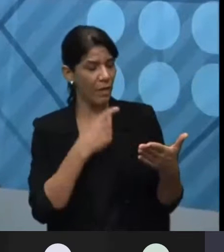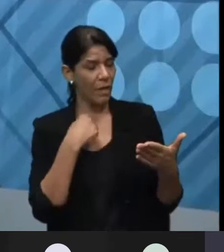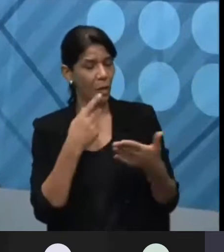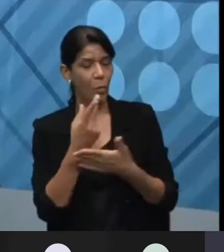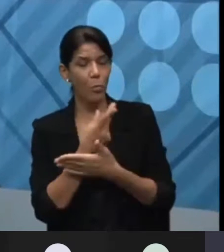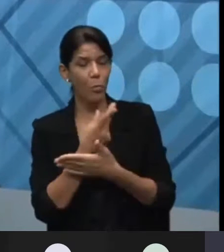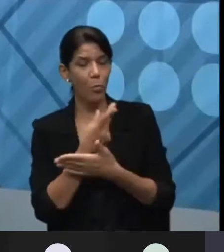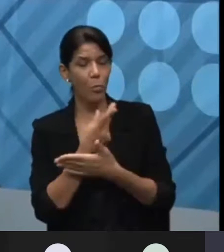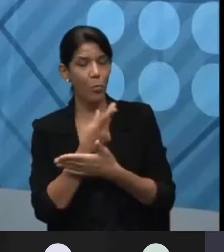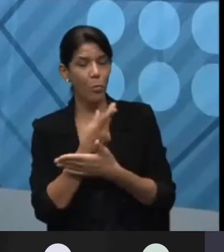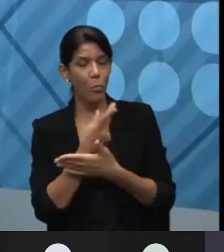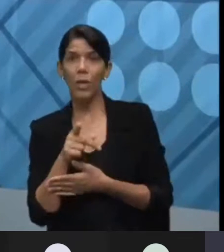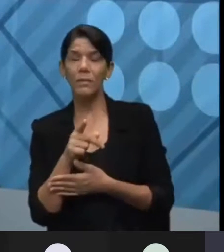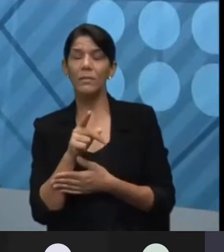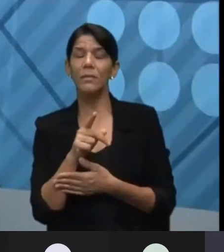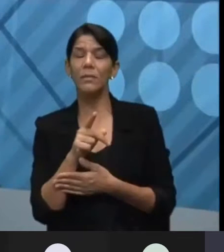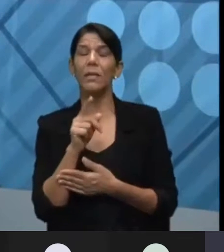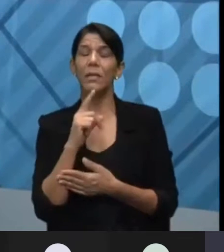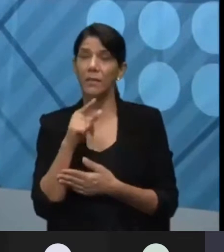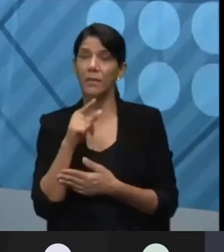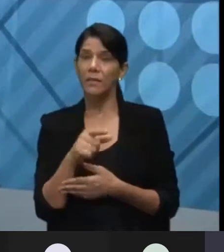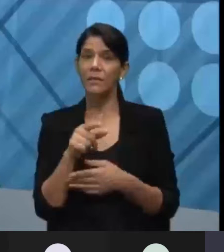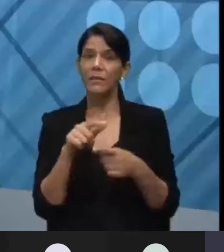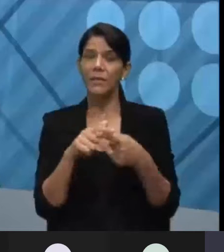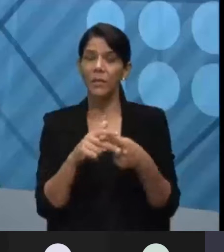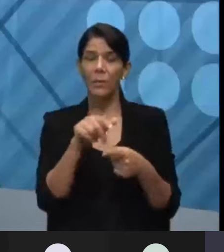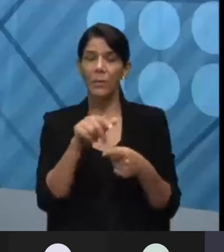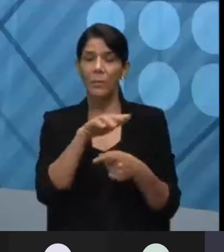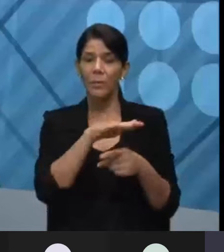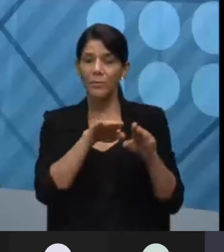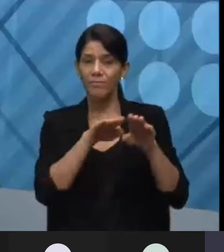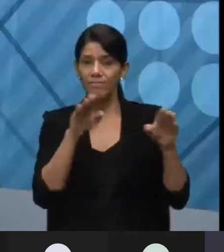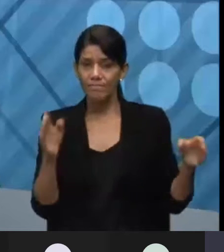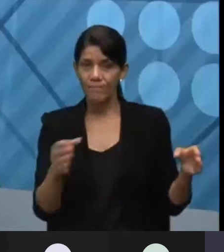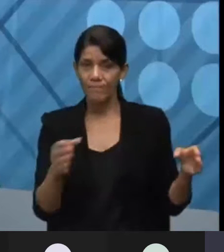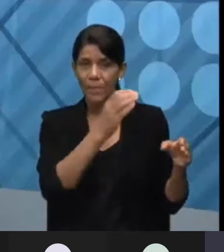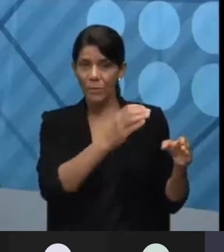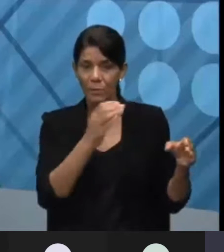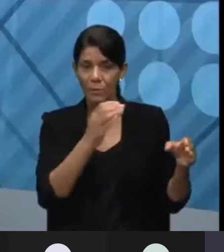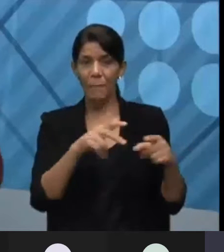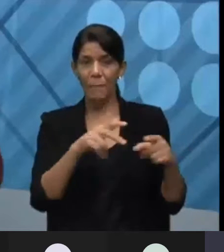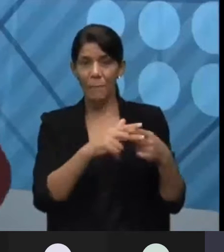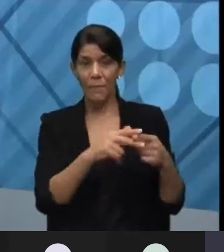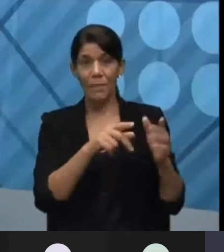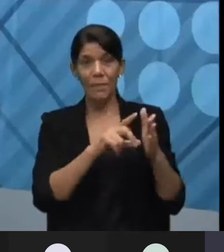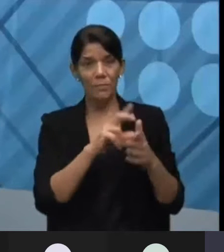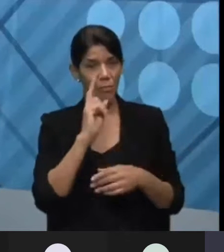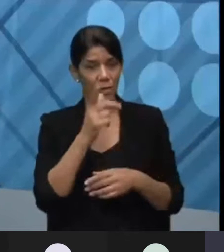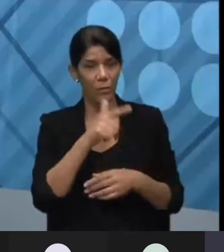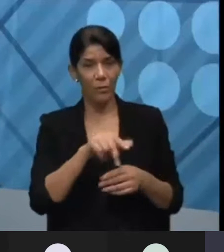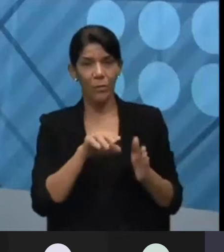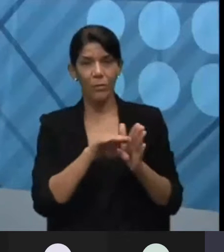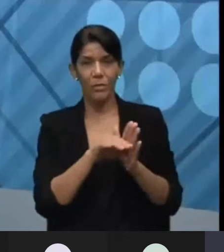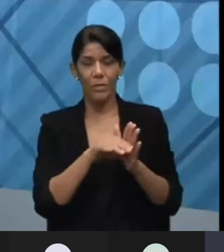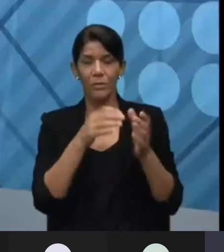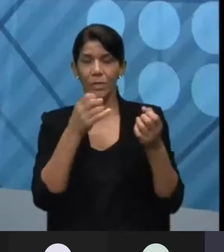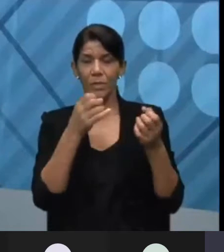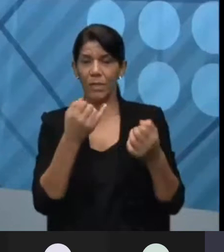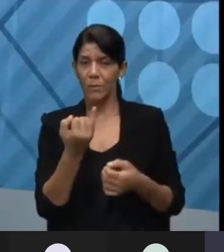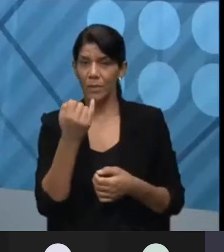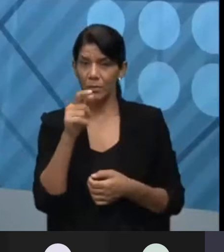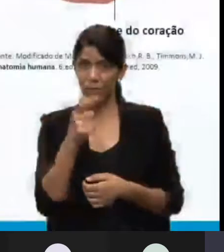e procura, né, essa estrutura aí na sua peça anatômica sintética. Então, antes da gente começar, a gente vai revisar alguns conceitos que